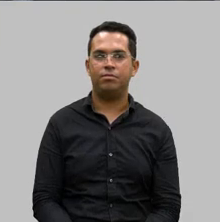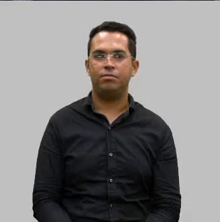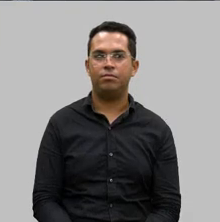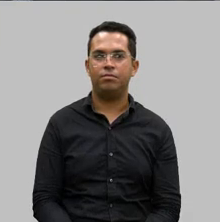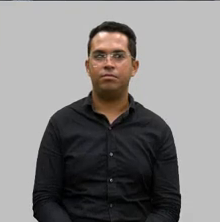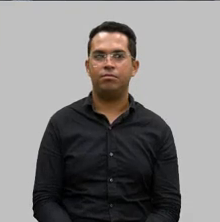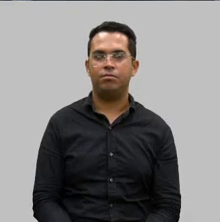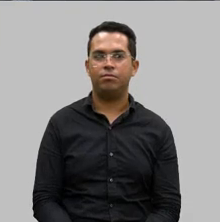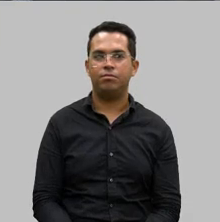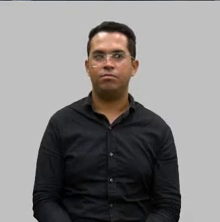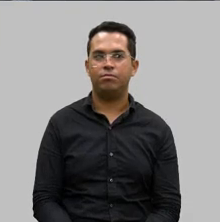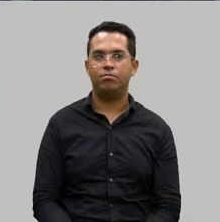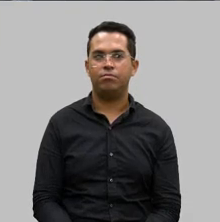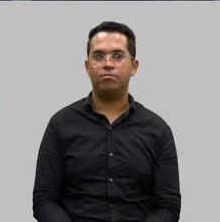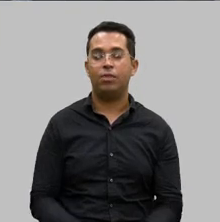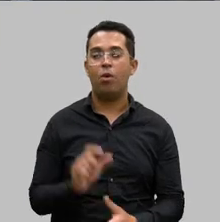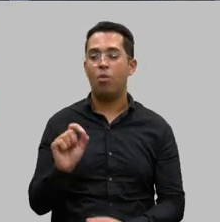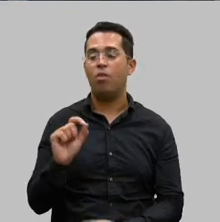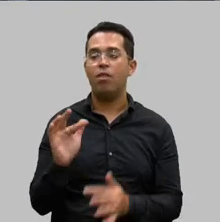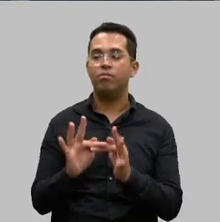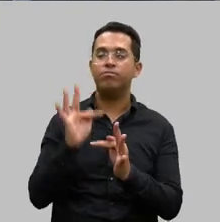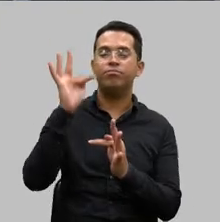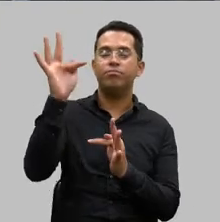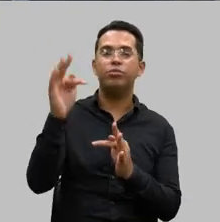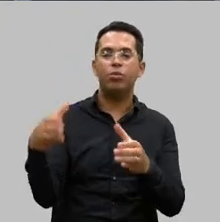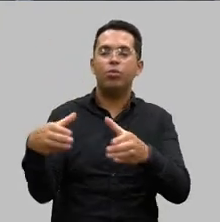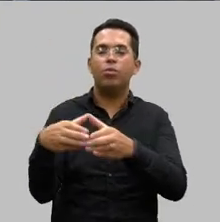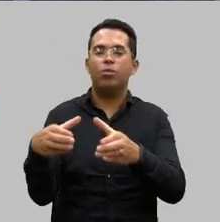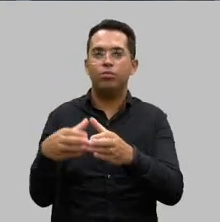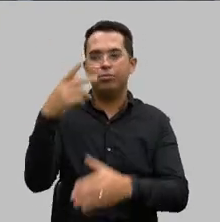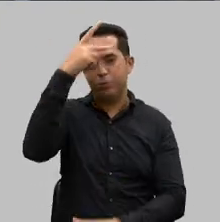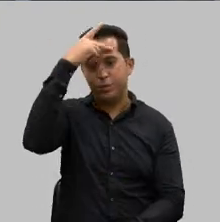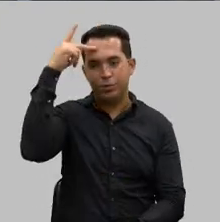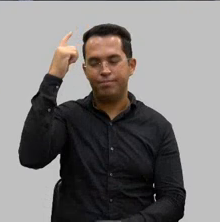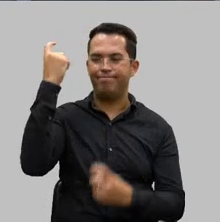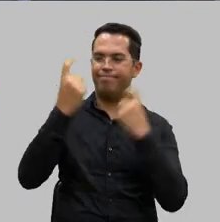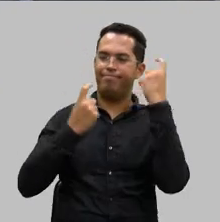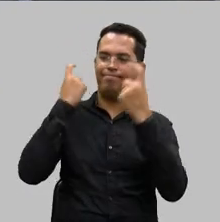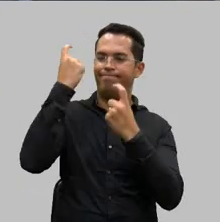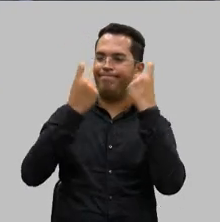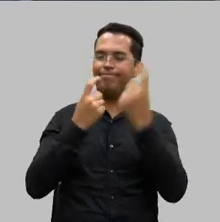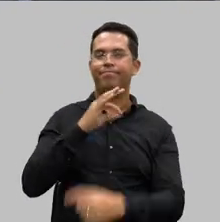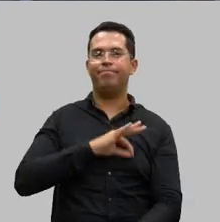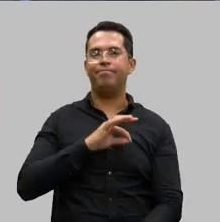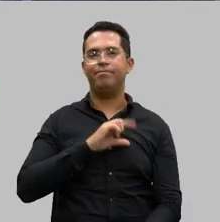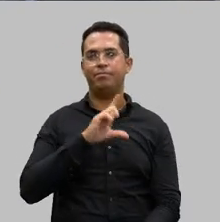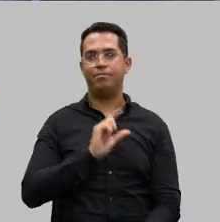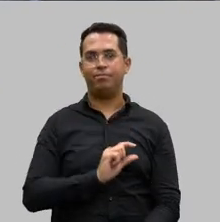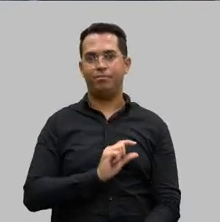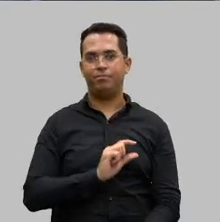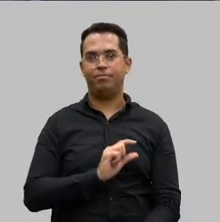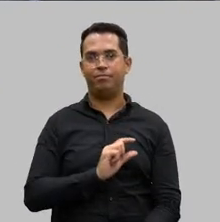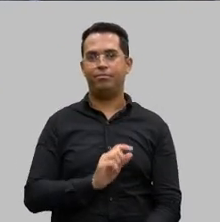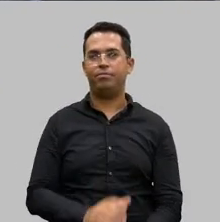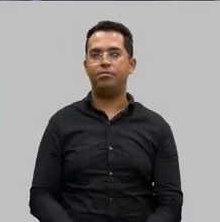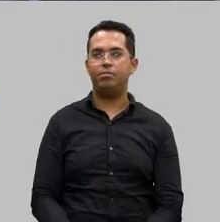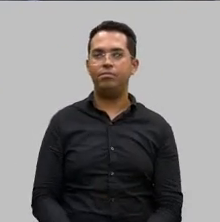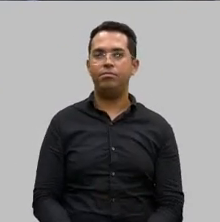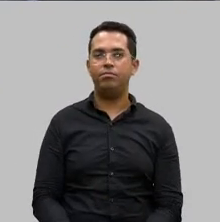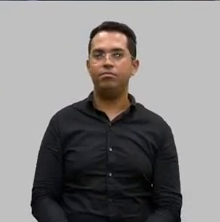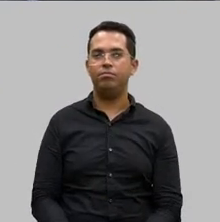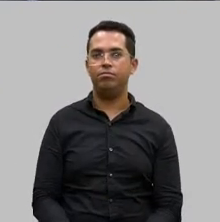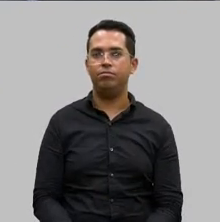pobreza que que será dessas pessoas Esta é a nossa maior preocupação eu fal eu fui na Rússia uma